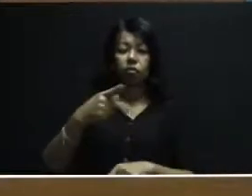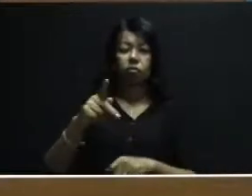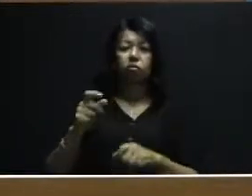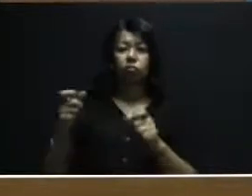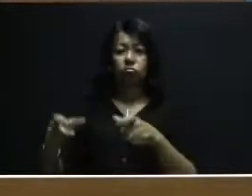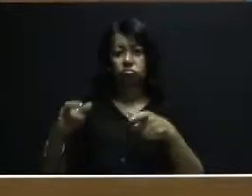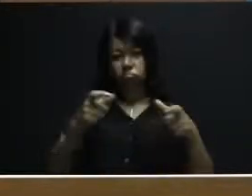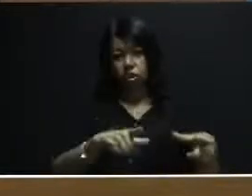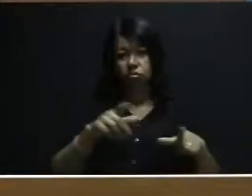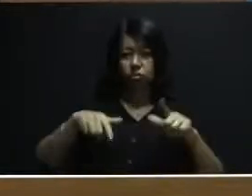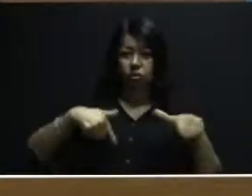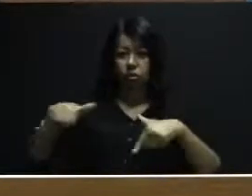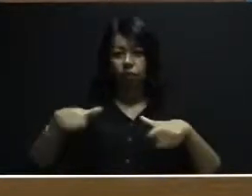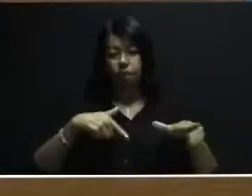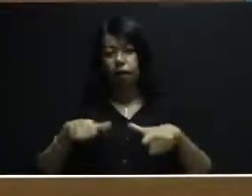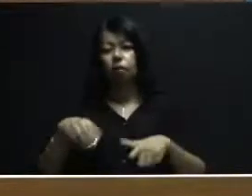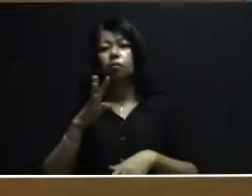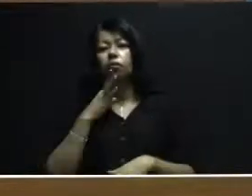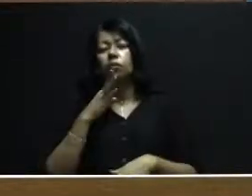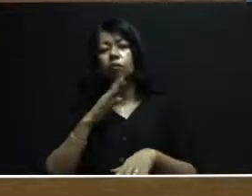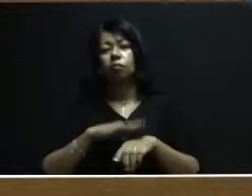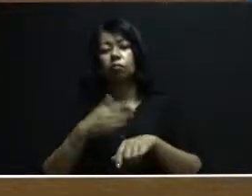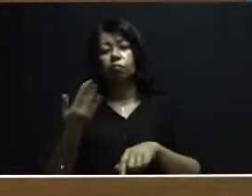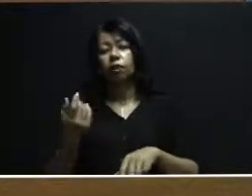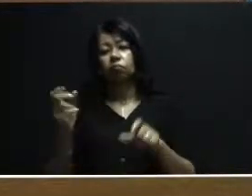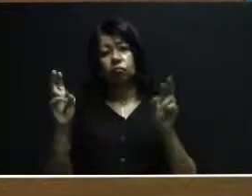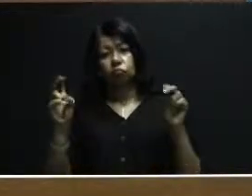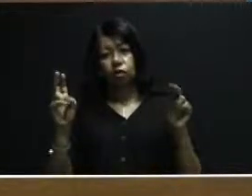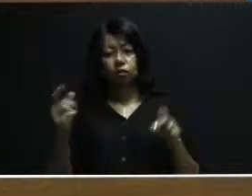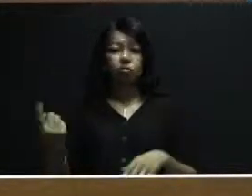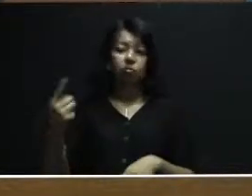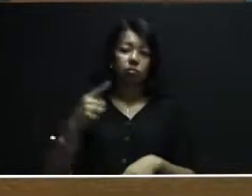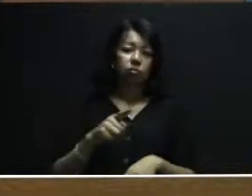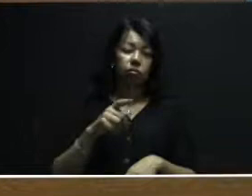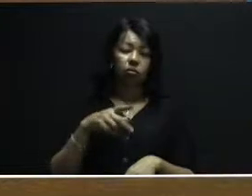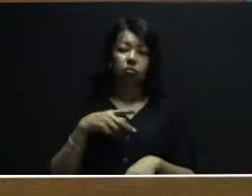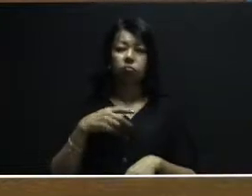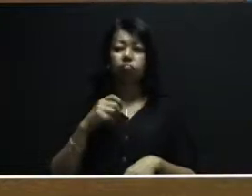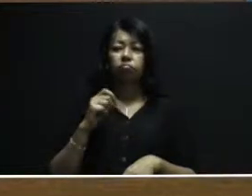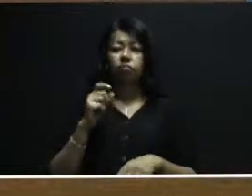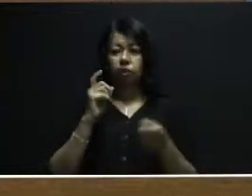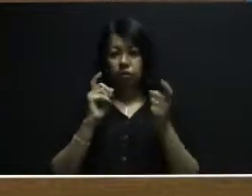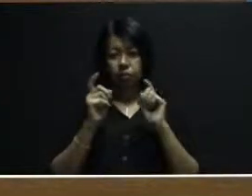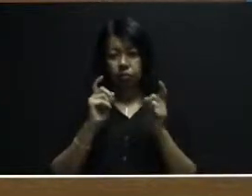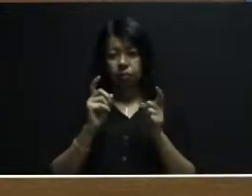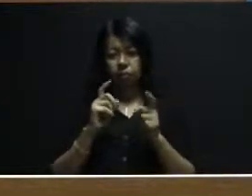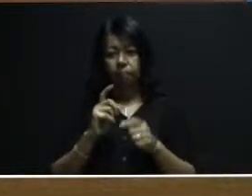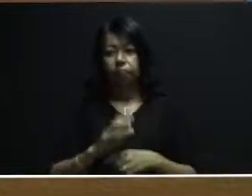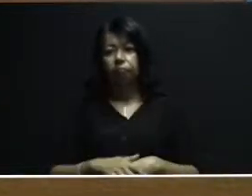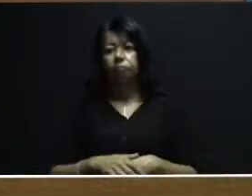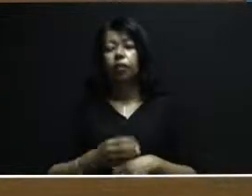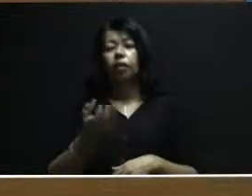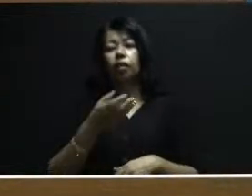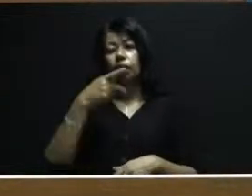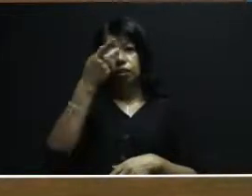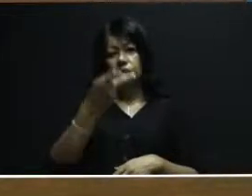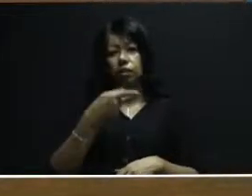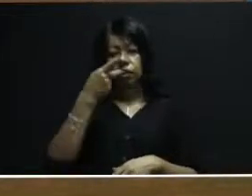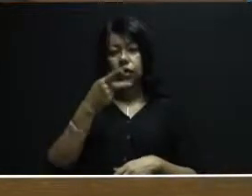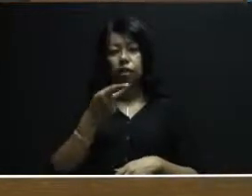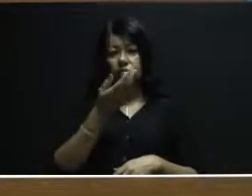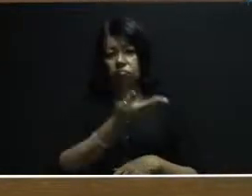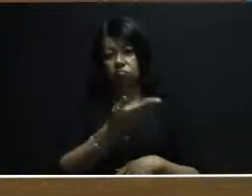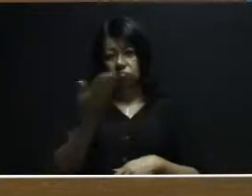essa que conheceremos com mais detalhes no decorrer da cerimônia. E, por fim, queria dizer que muitos